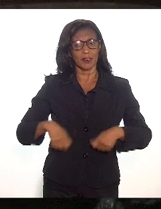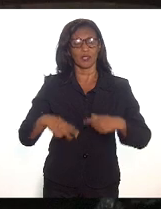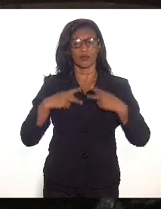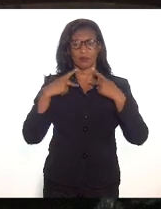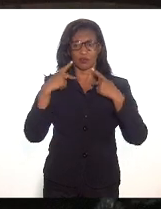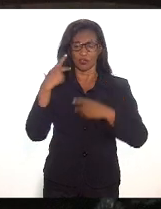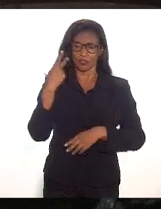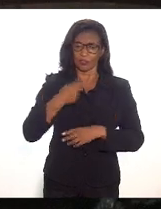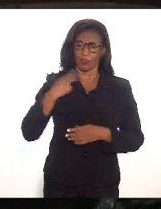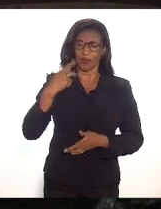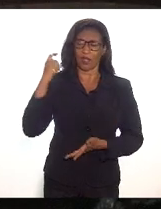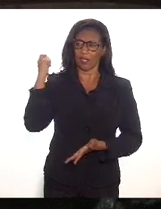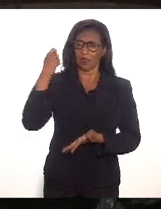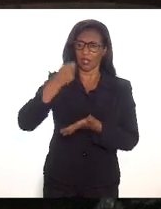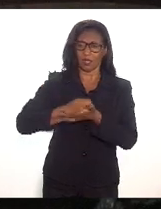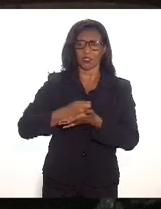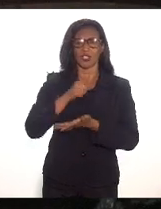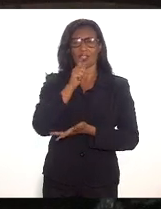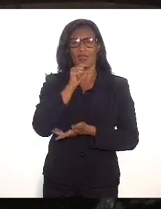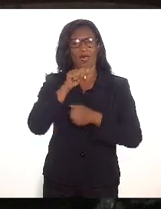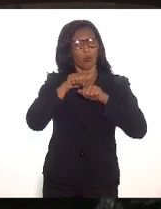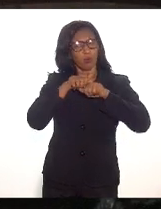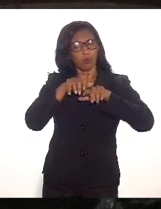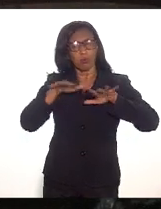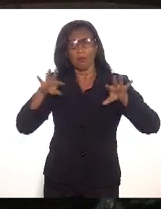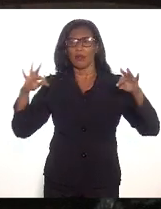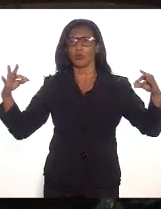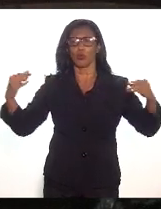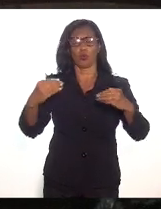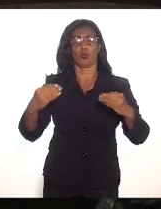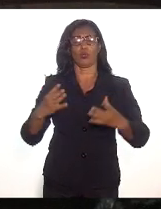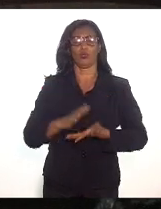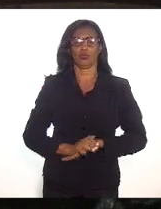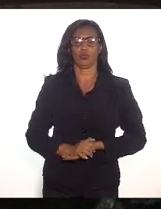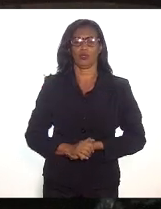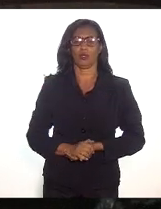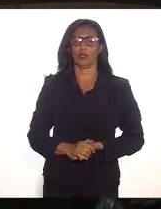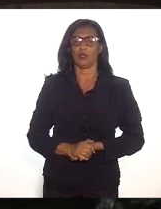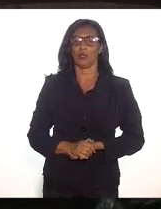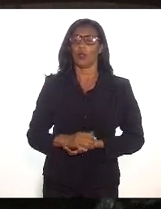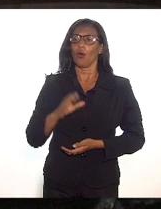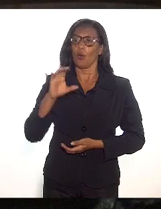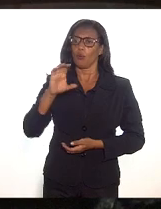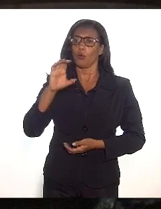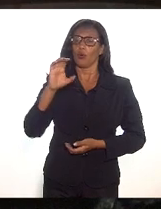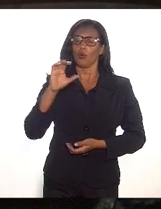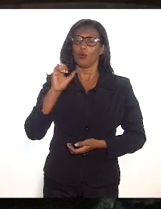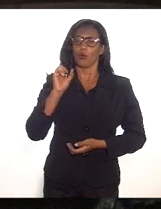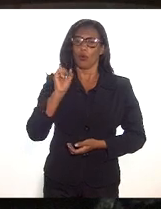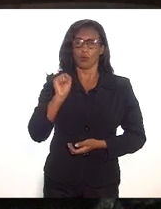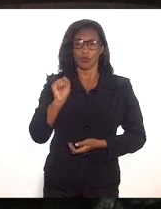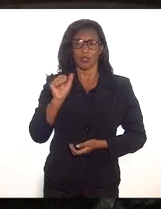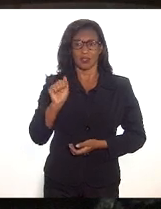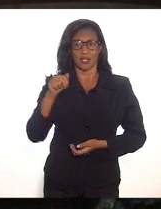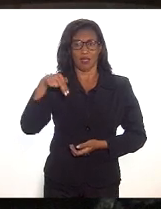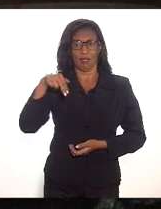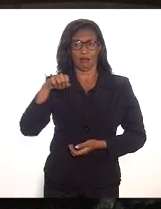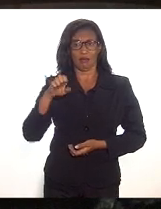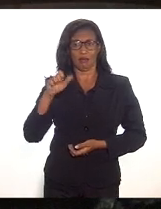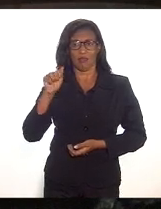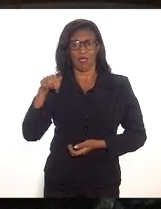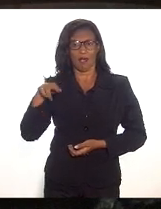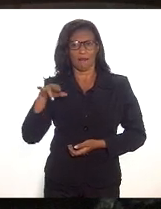diga que a garantia da água para todos, o saneamento, como tão bem aqui falou nossa deputada Lucinha, para as